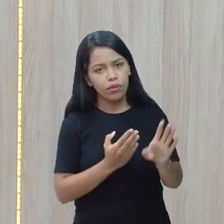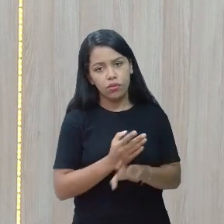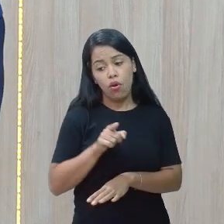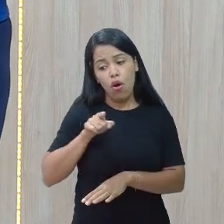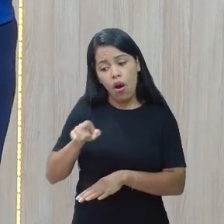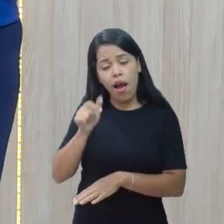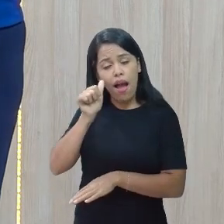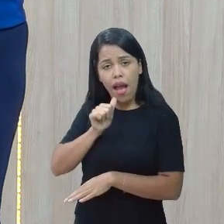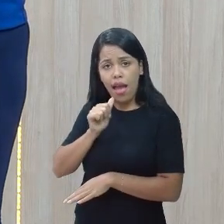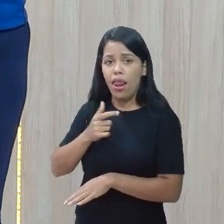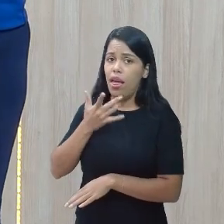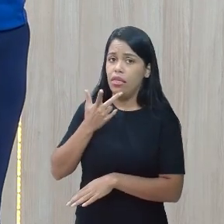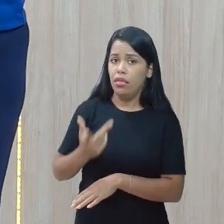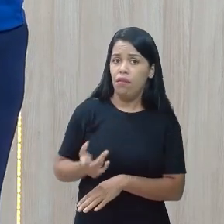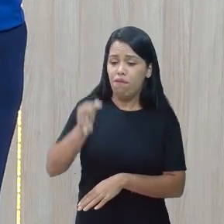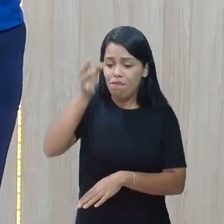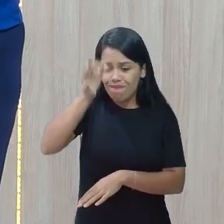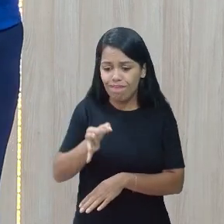que